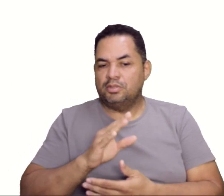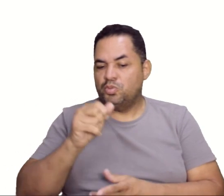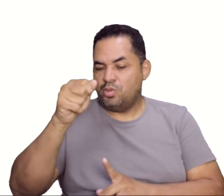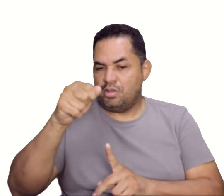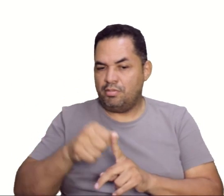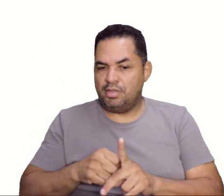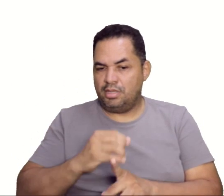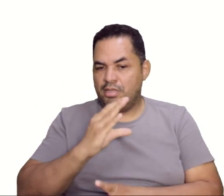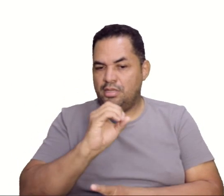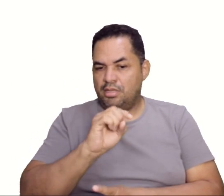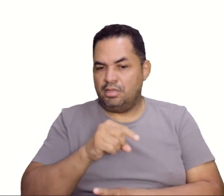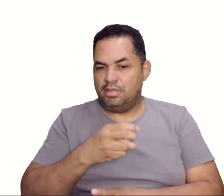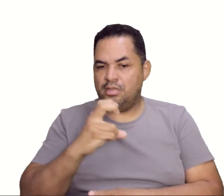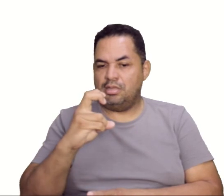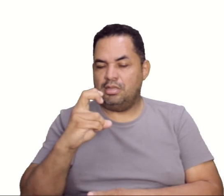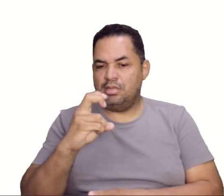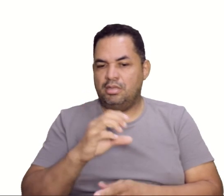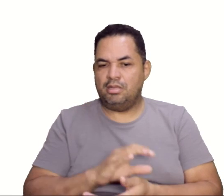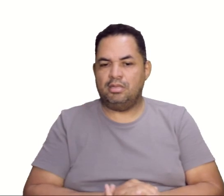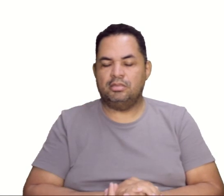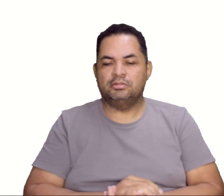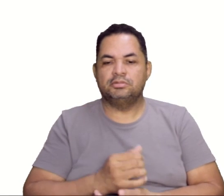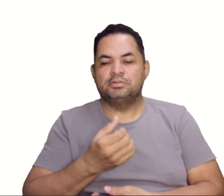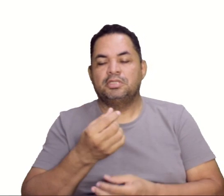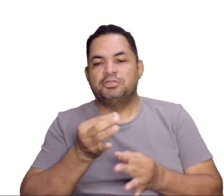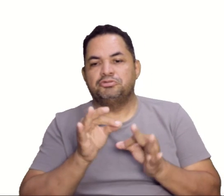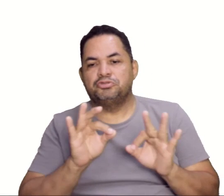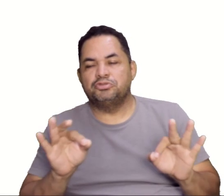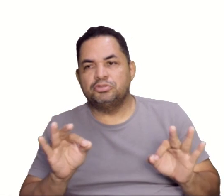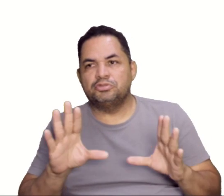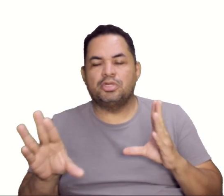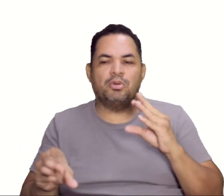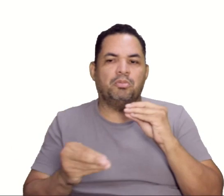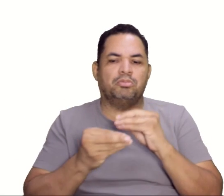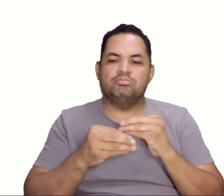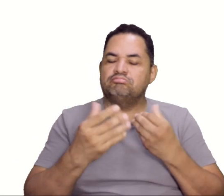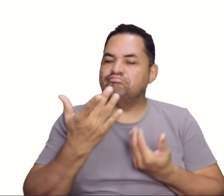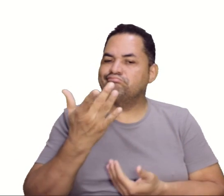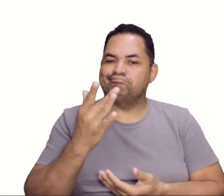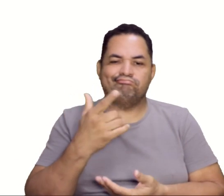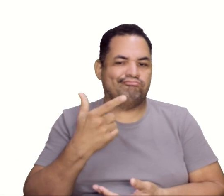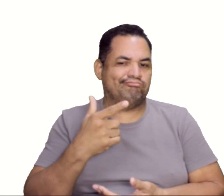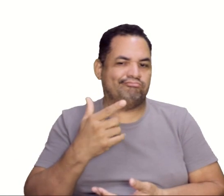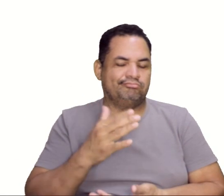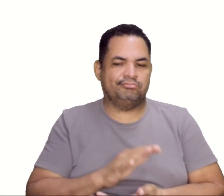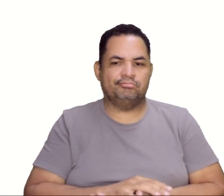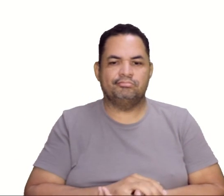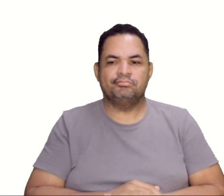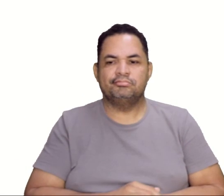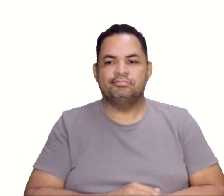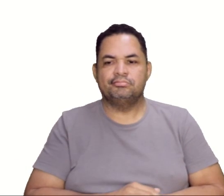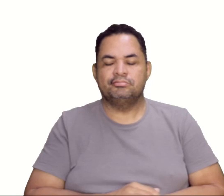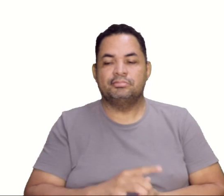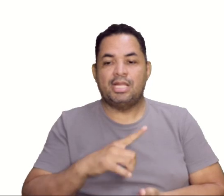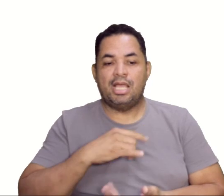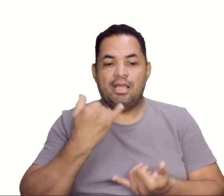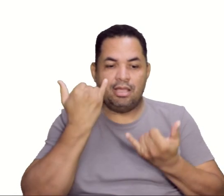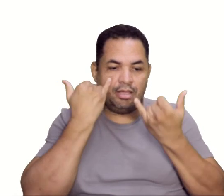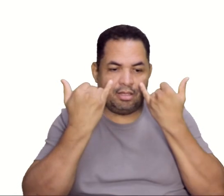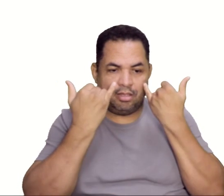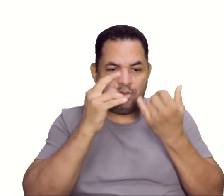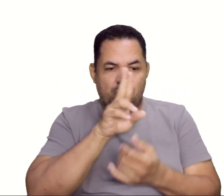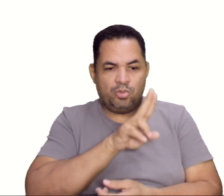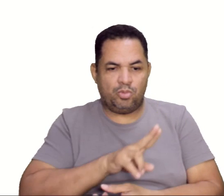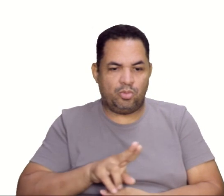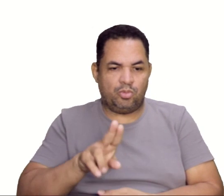ele não disse aqui se é juro simples ou se é juro composto não tem escrito lá mas ele deu uma informação lá embaixo ó